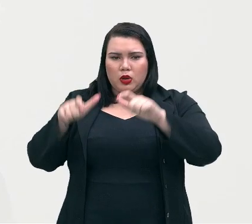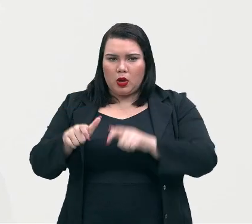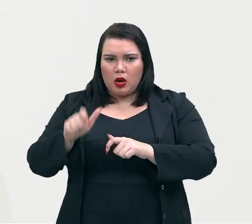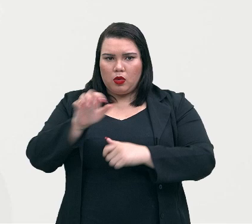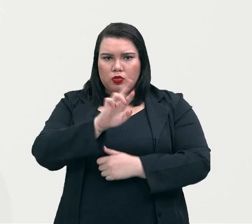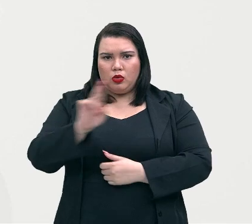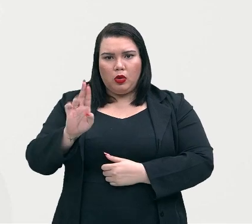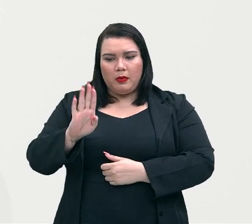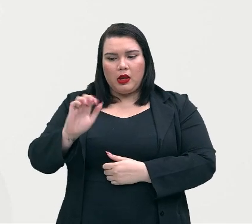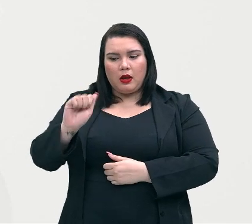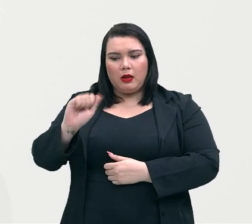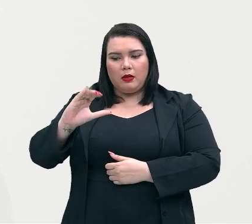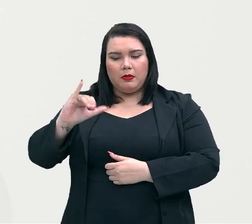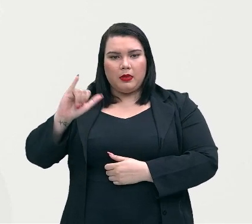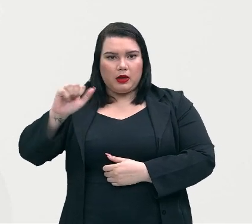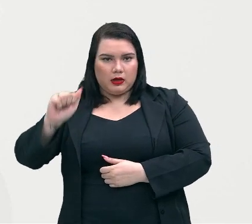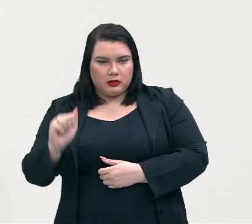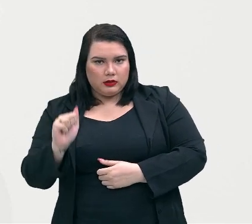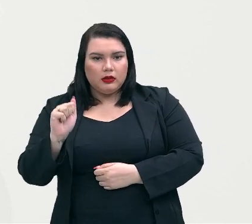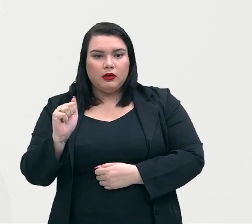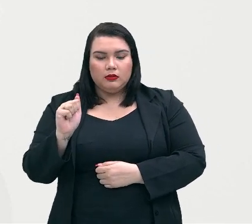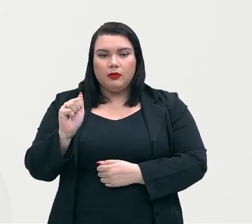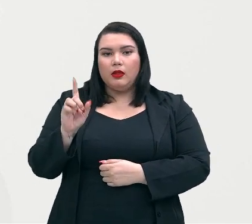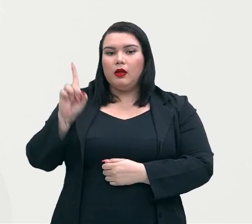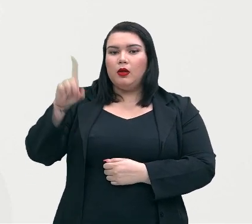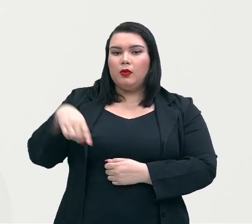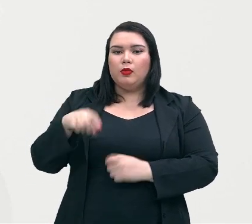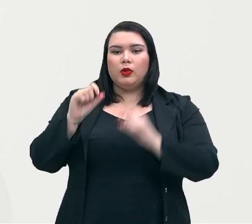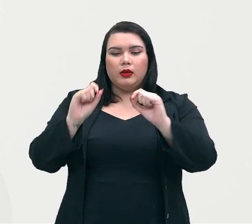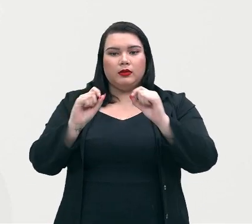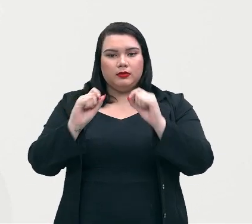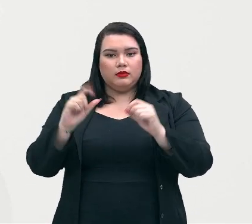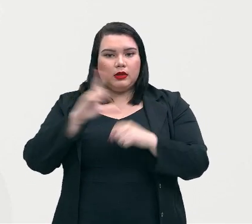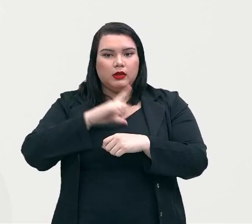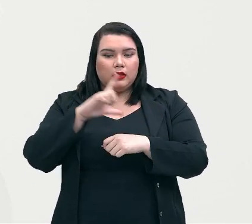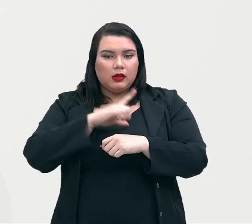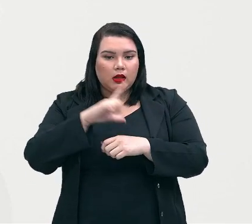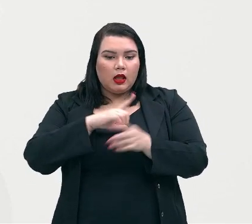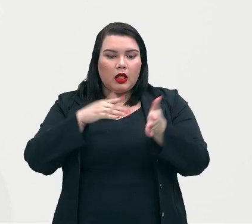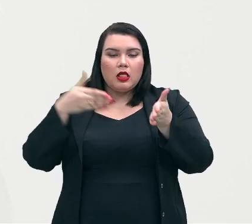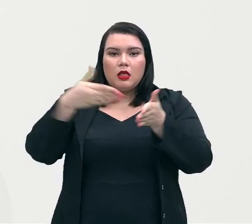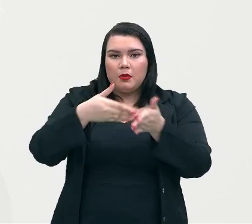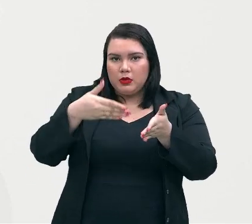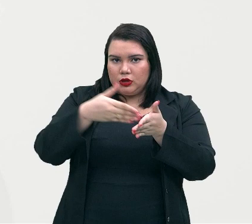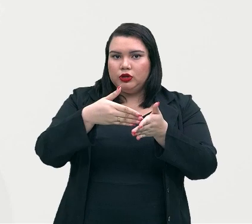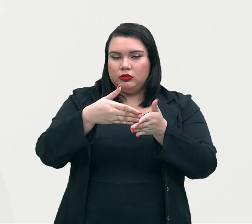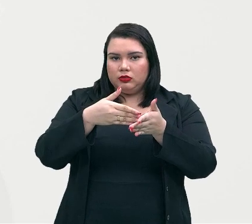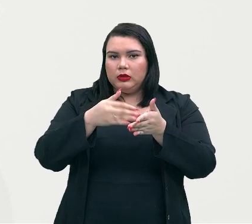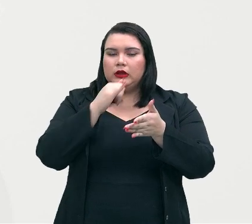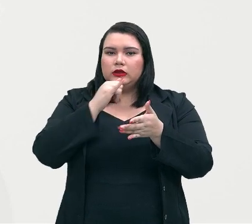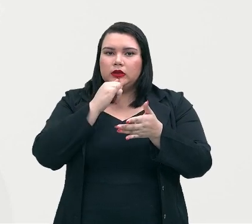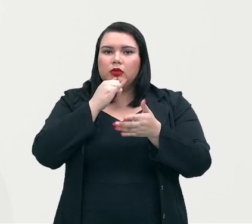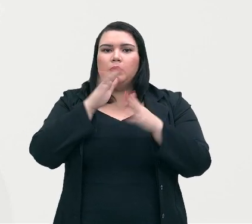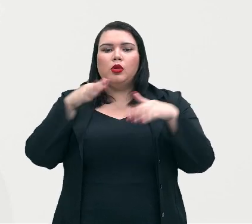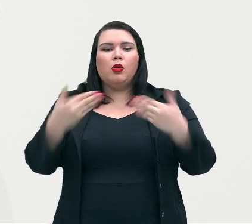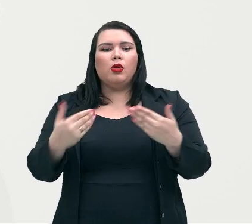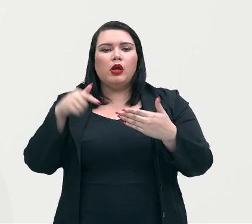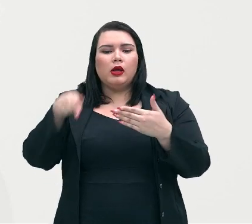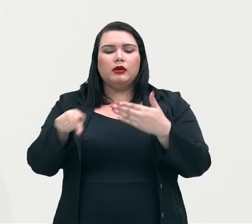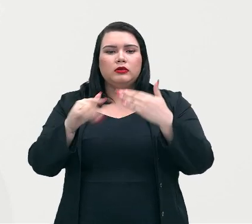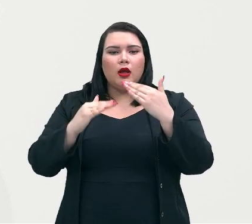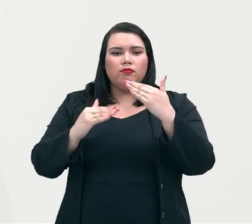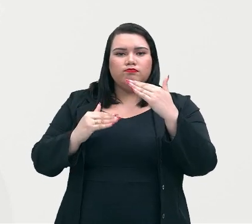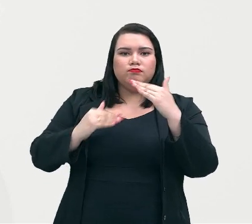hidrográfica, tá? Ela vai ser o quê? Delimitada, vai ter um limite. E esse limite vão